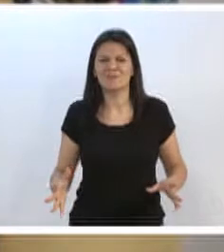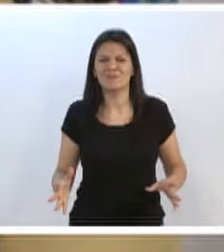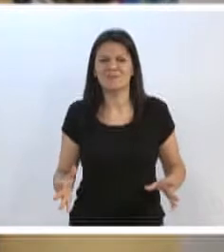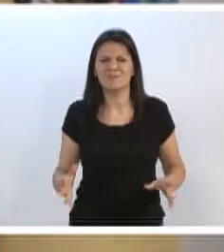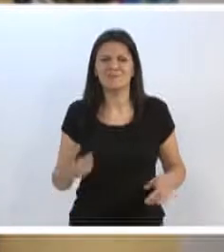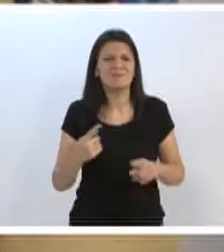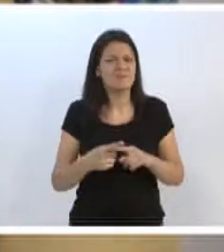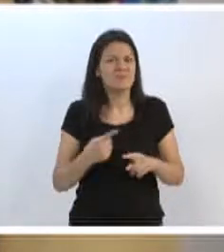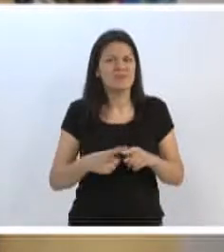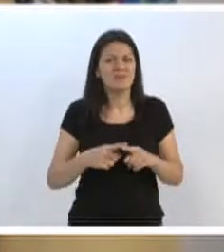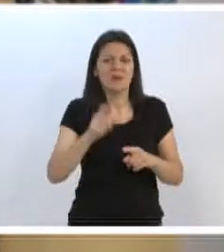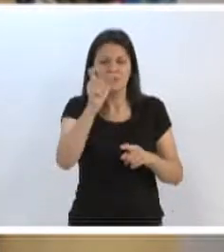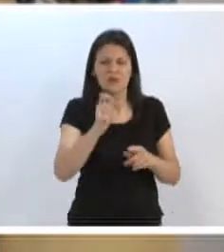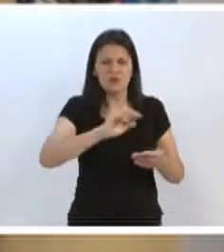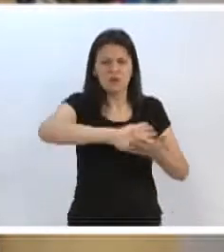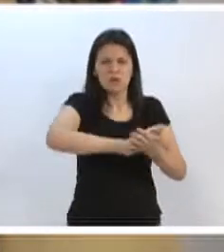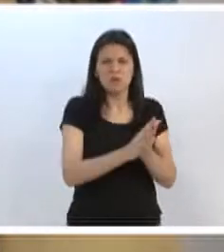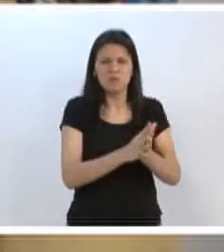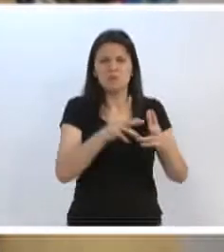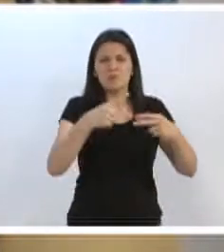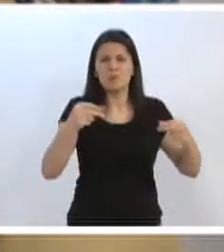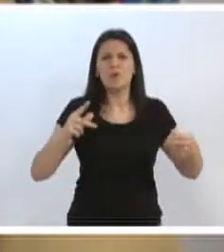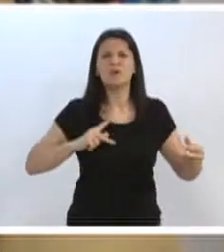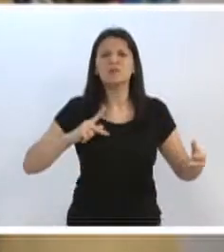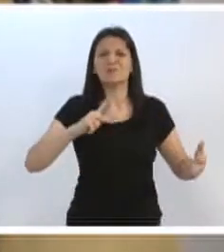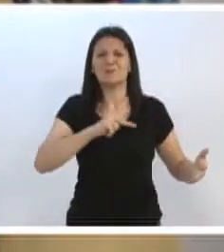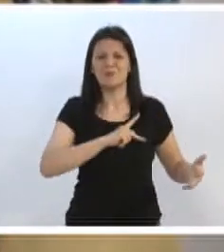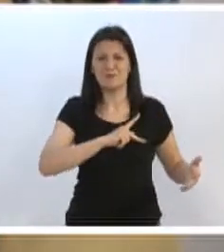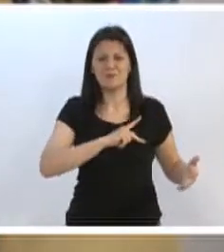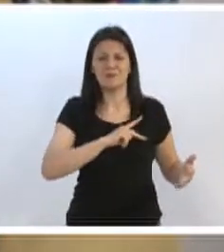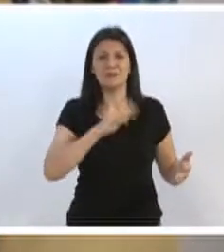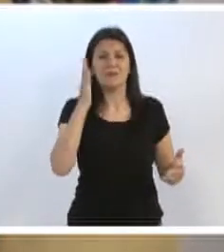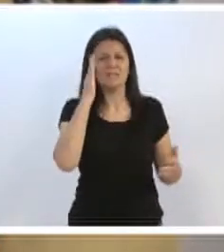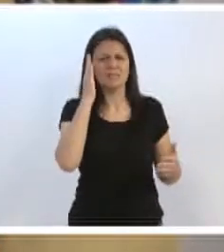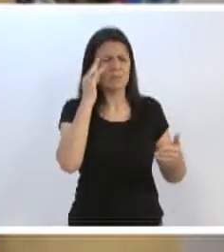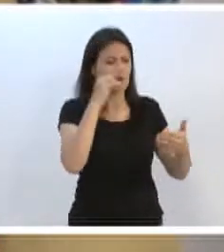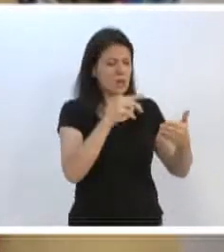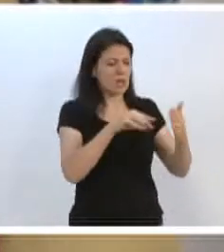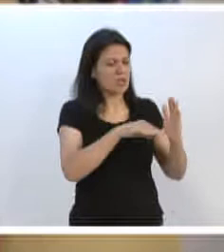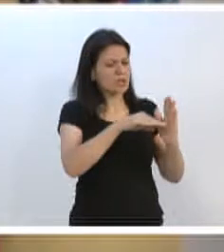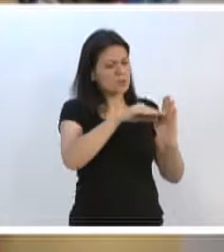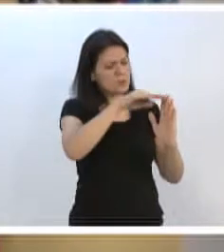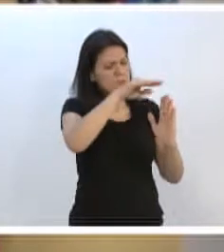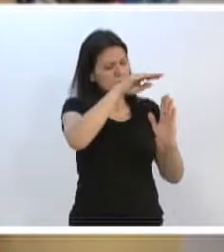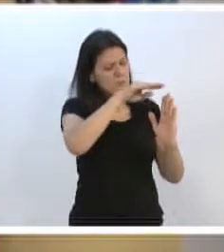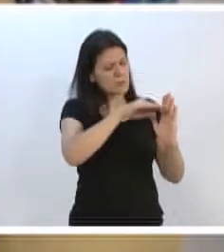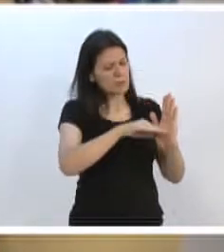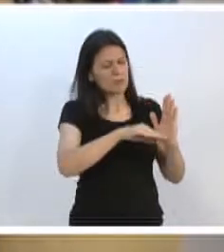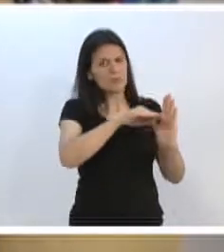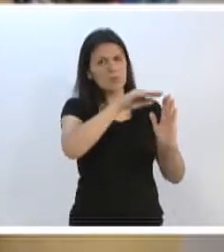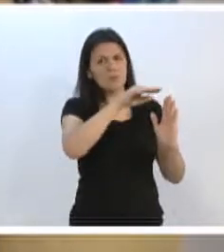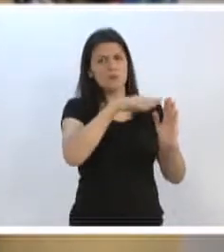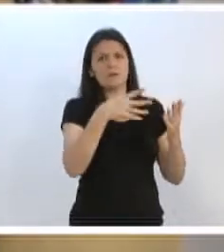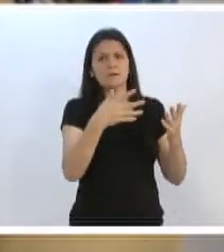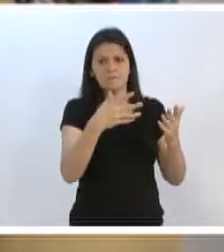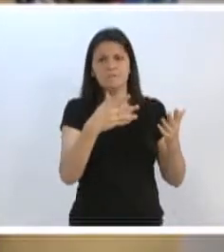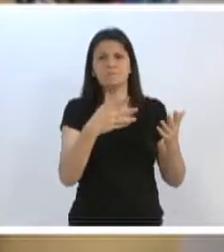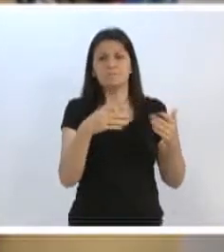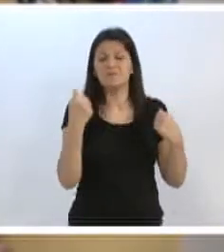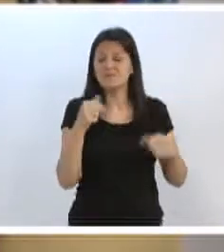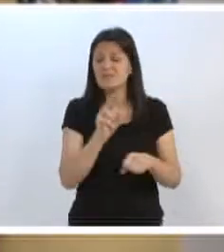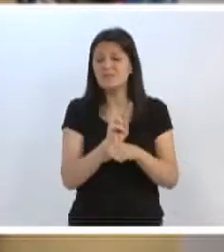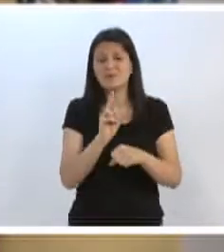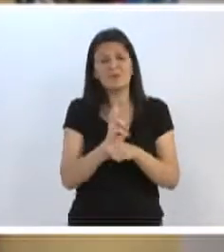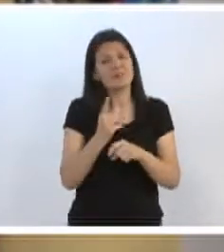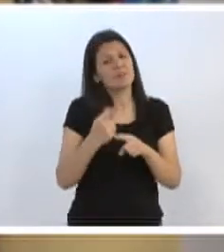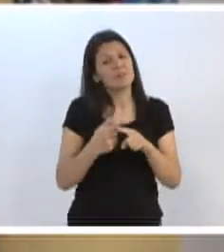forma desnecessária com esses gastos da população e conscientizar a população da necessidade de ter um cuidado muito grande com isso, porque é um dinheiro que